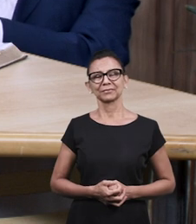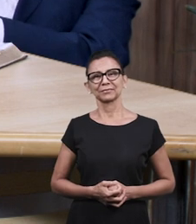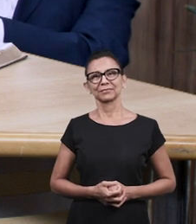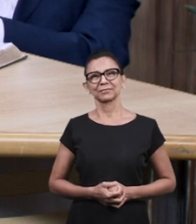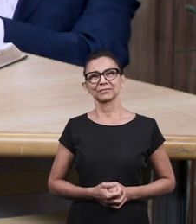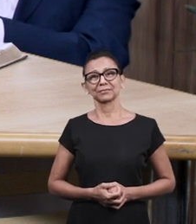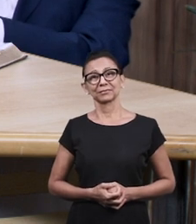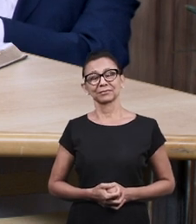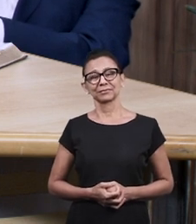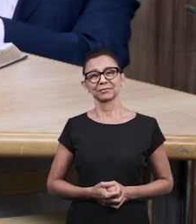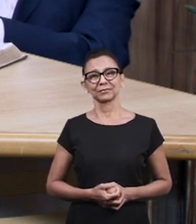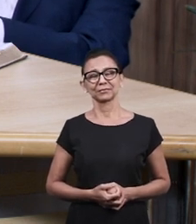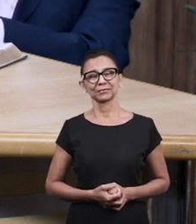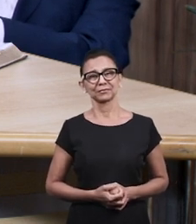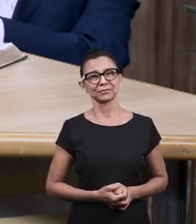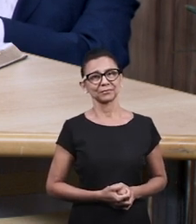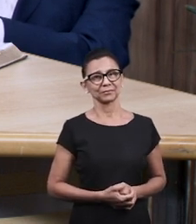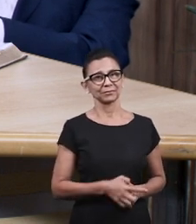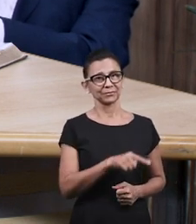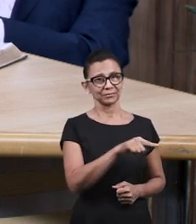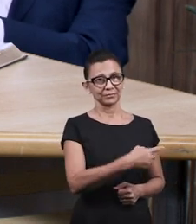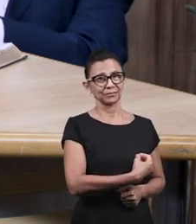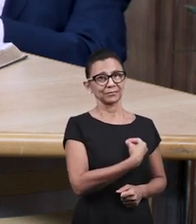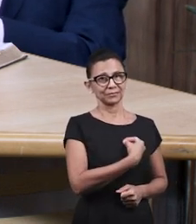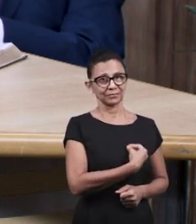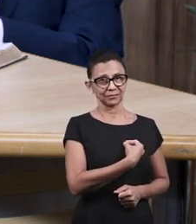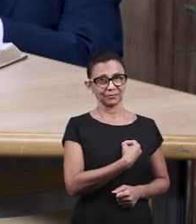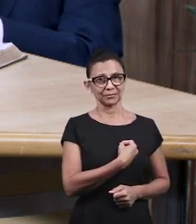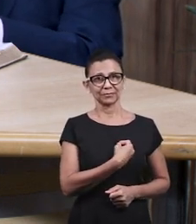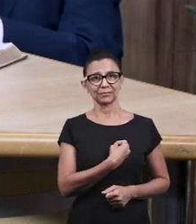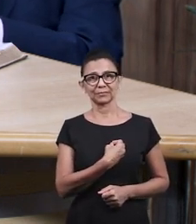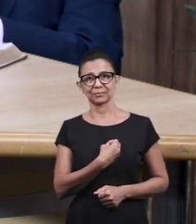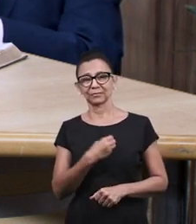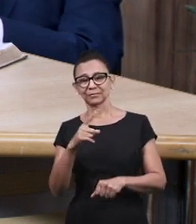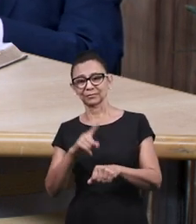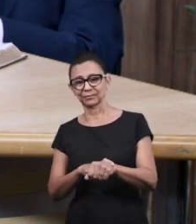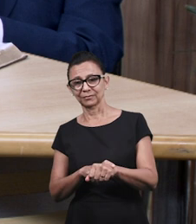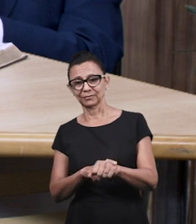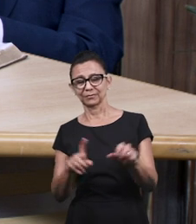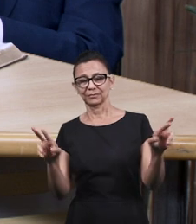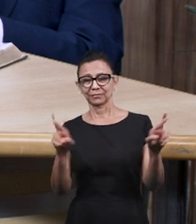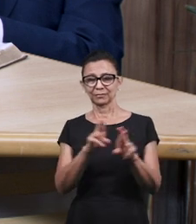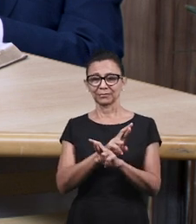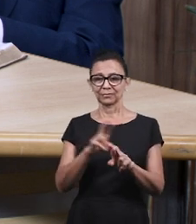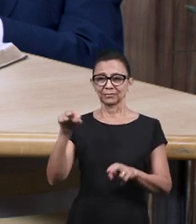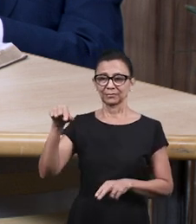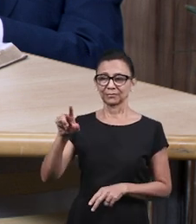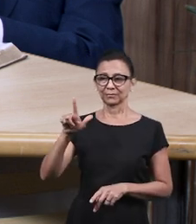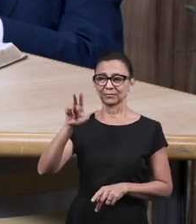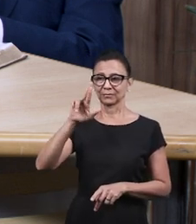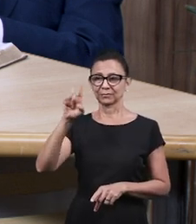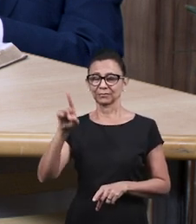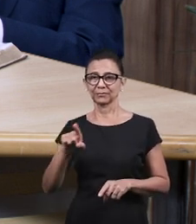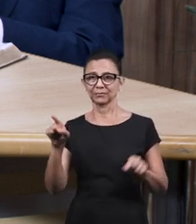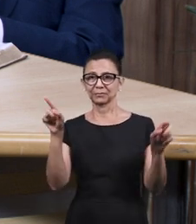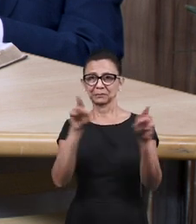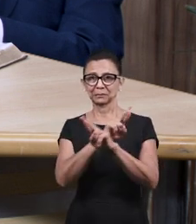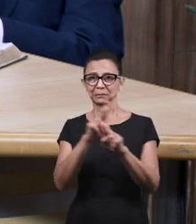Então, no universo criador, a vida é relacionada com o tempo, a luz é relacionada com